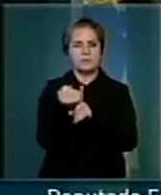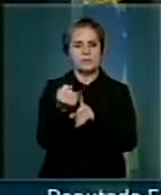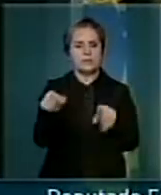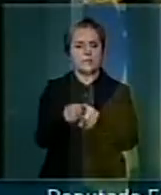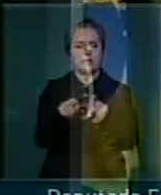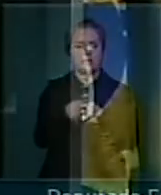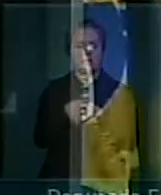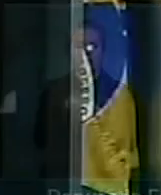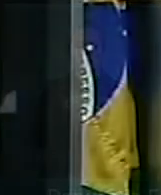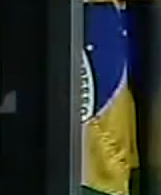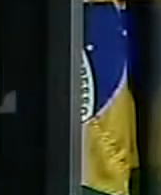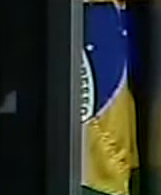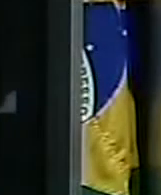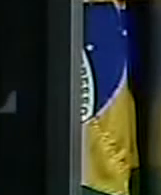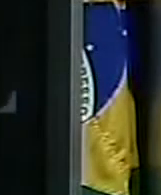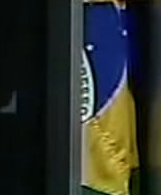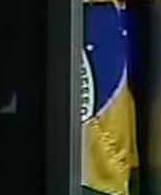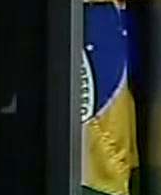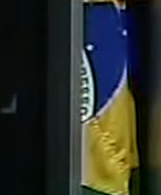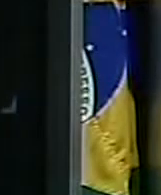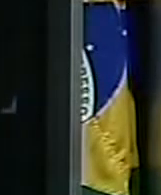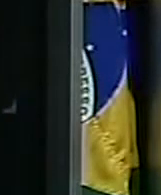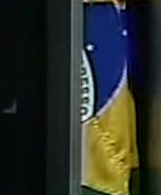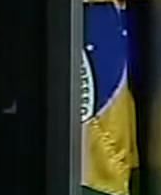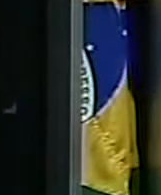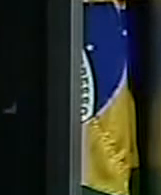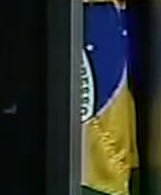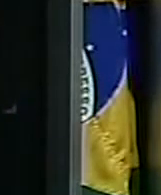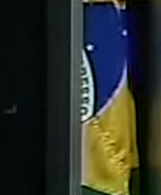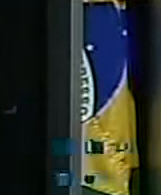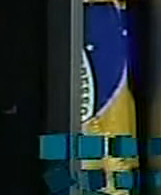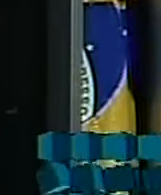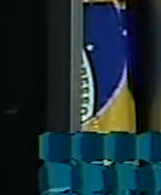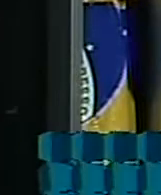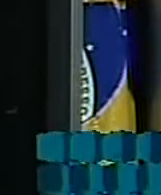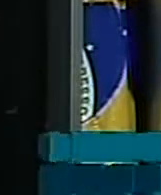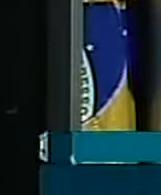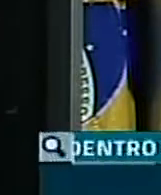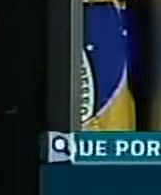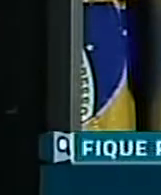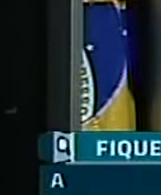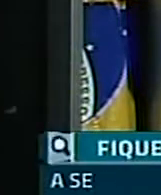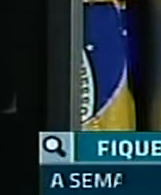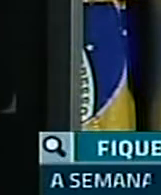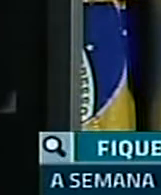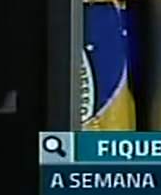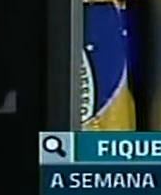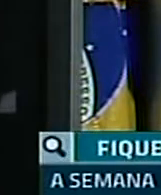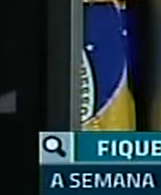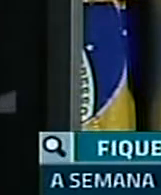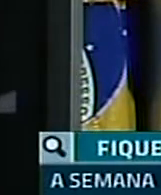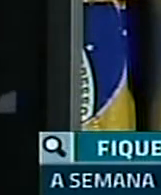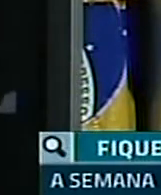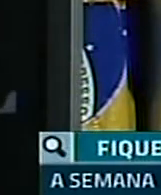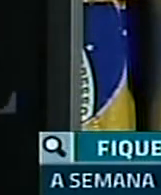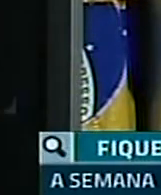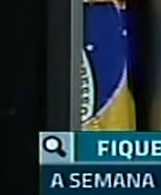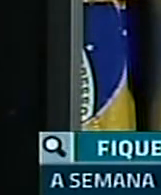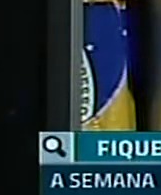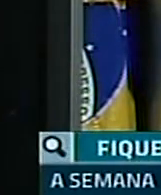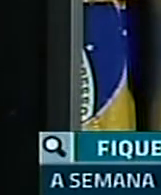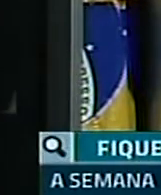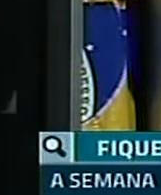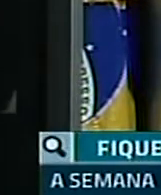após 8 meses do início do seu governo, os índices de que isso será uma realidade estão claros.